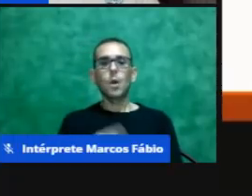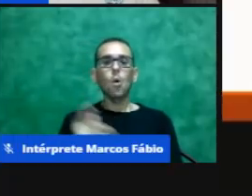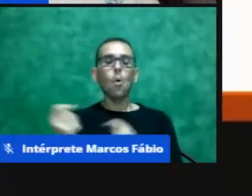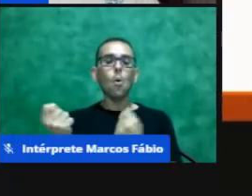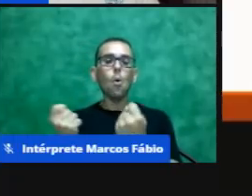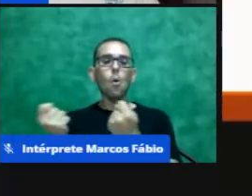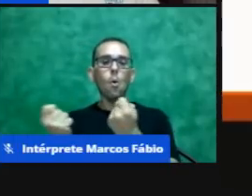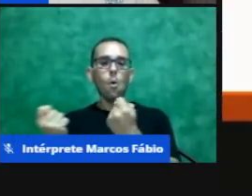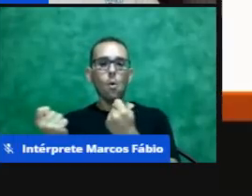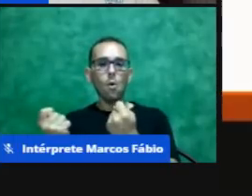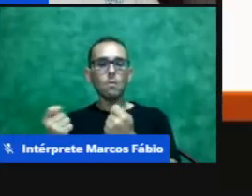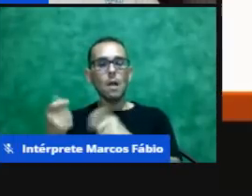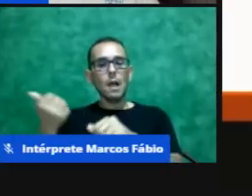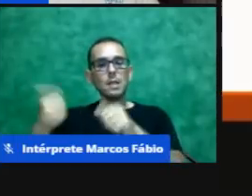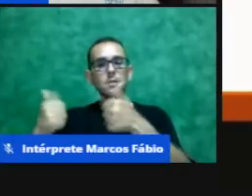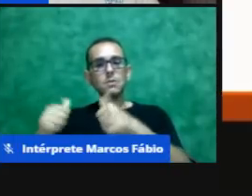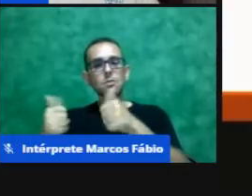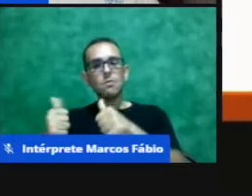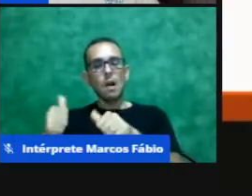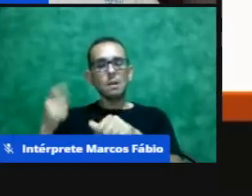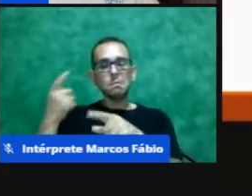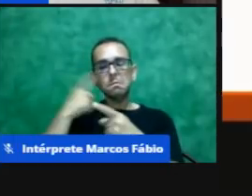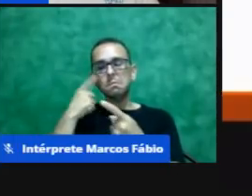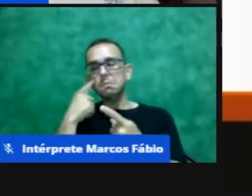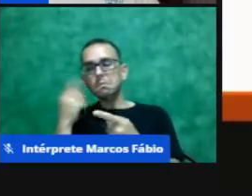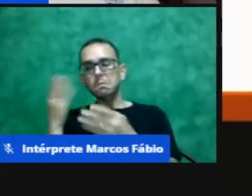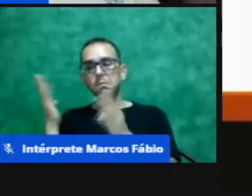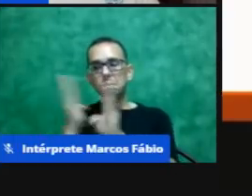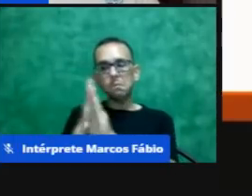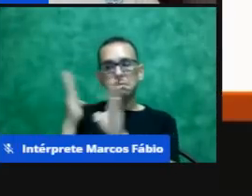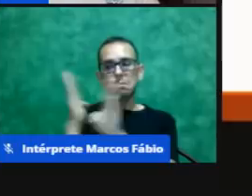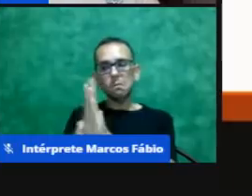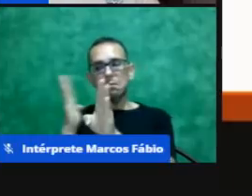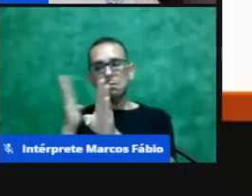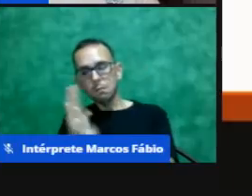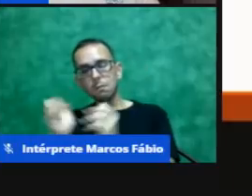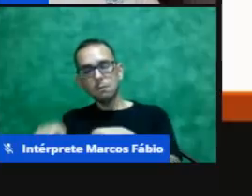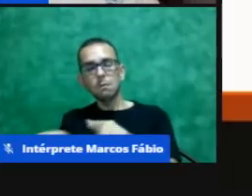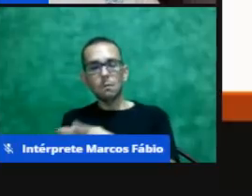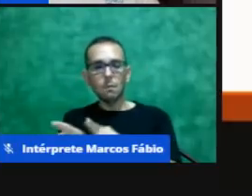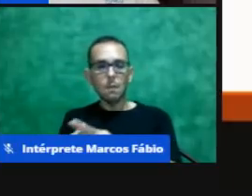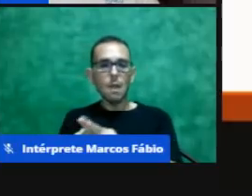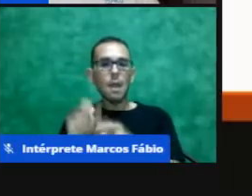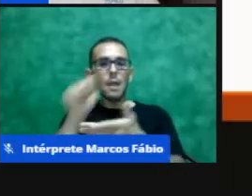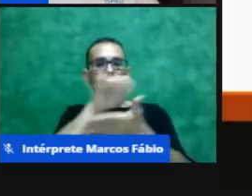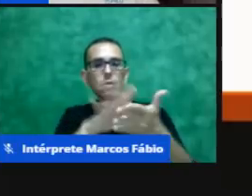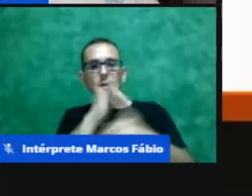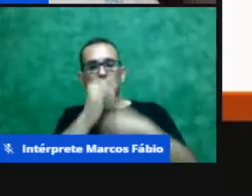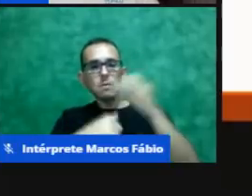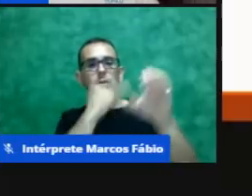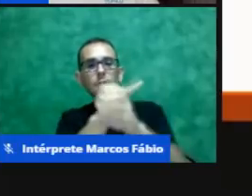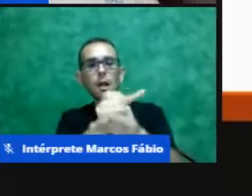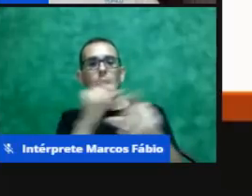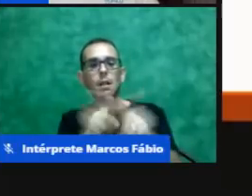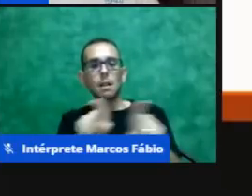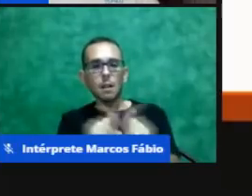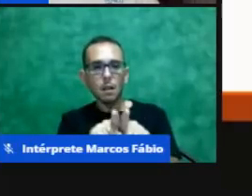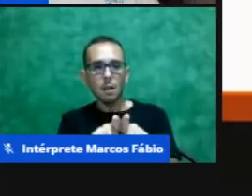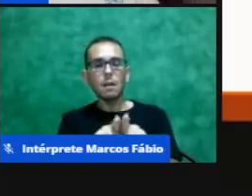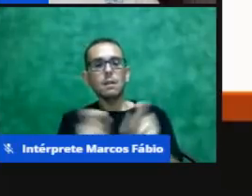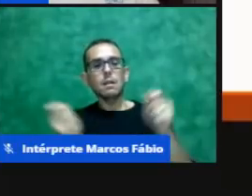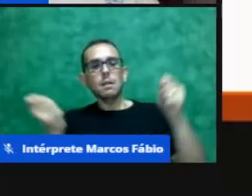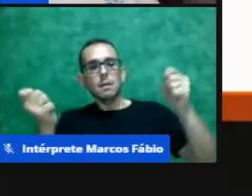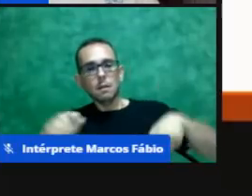aqui a atividade diagnóstica, né, para a gente ter esse controle, mas ela não vai ser somada. E as atividades virtuais, né, as atividades